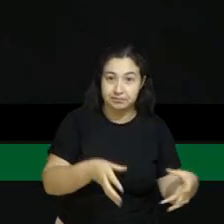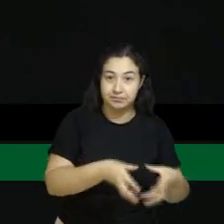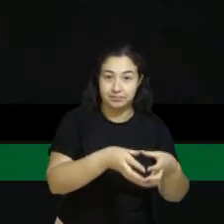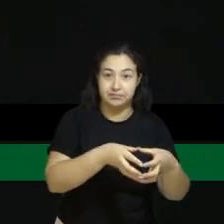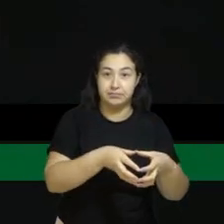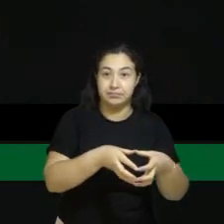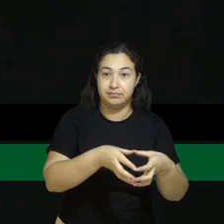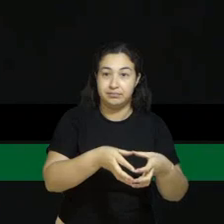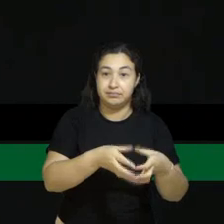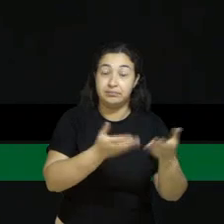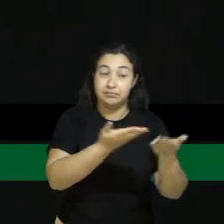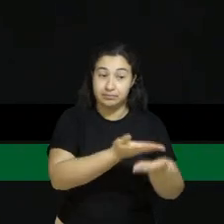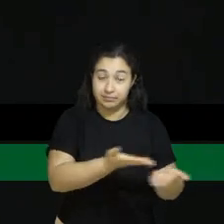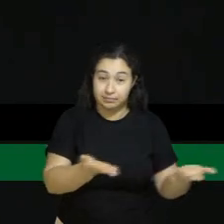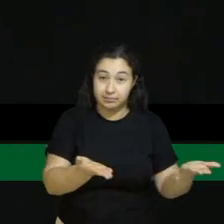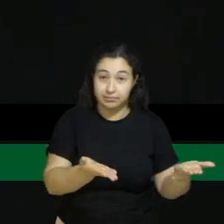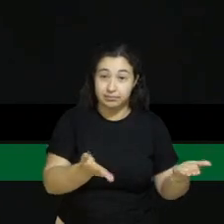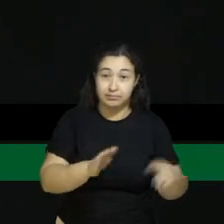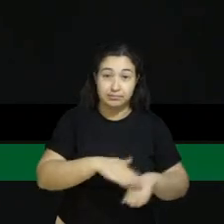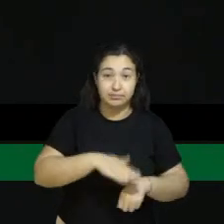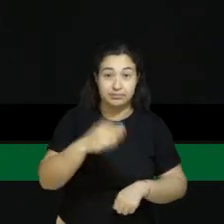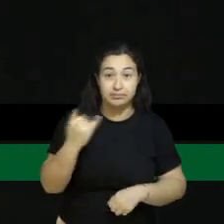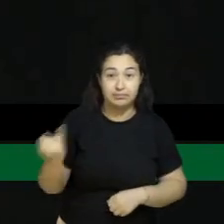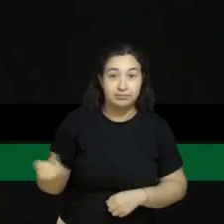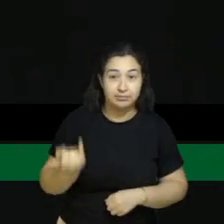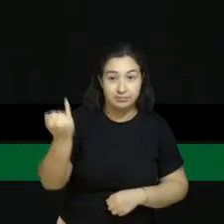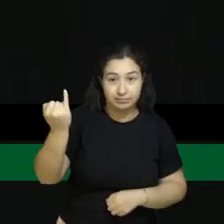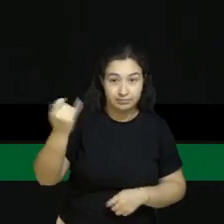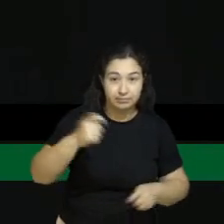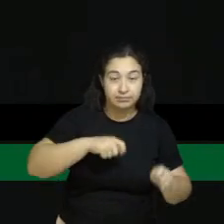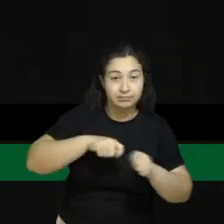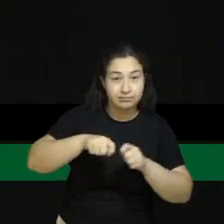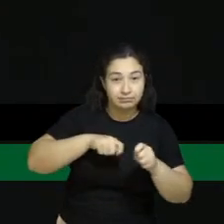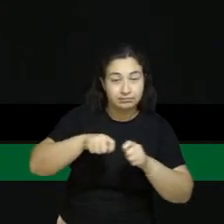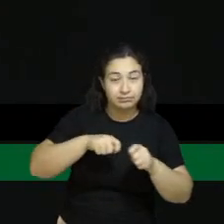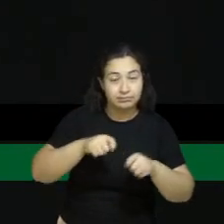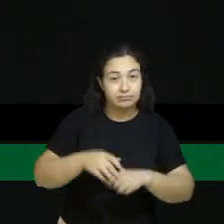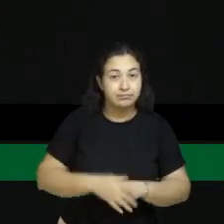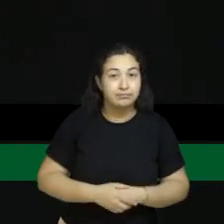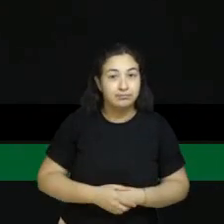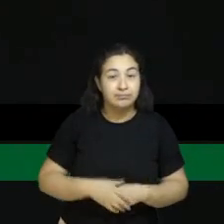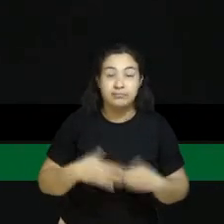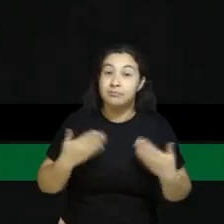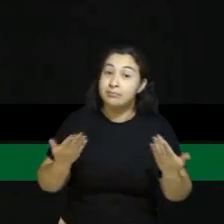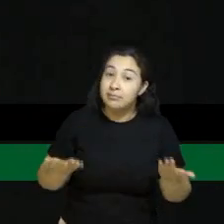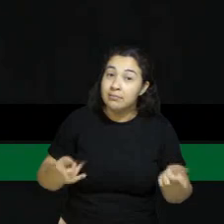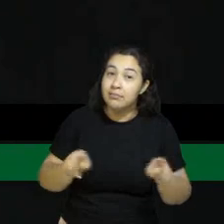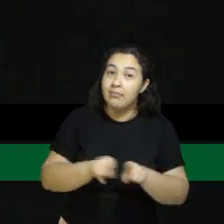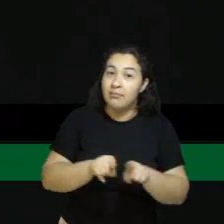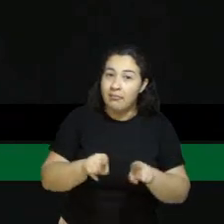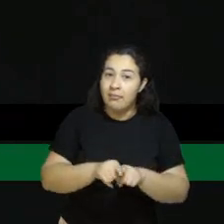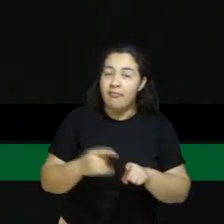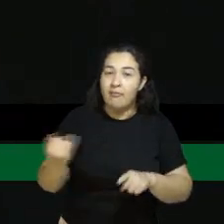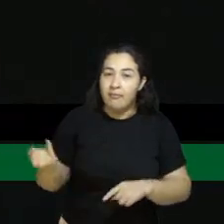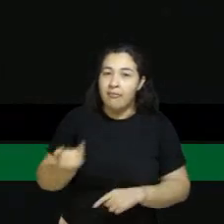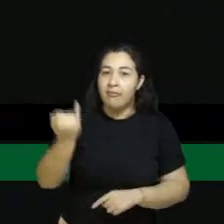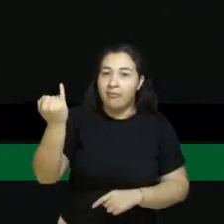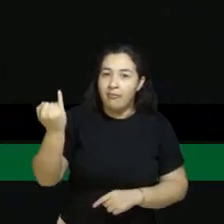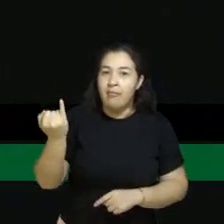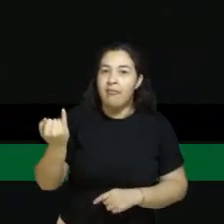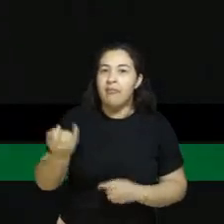um dos setores mais importantes da nossa economia e, portanto, essencial para